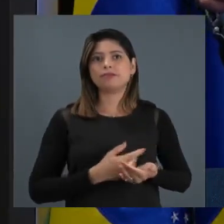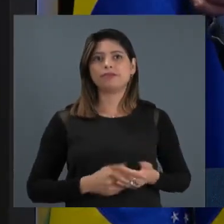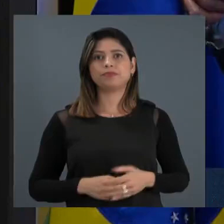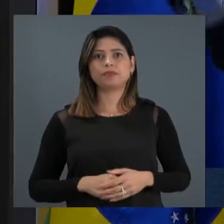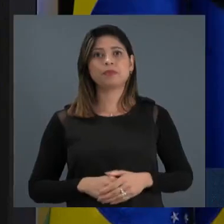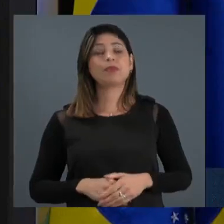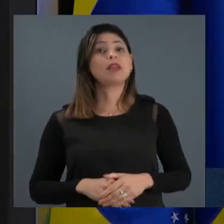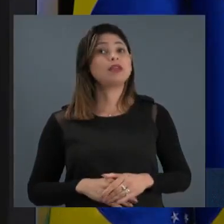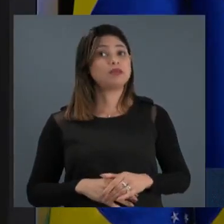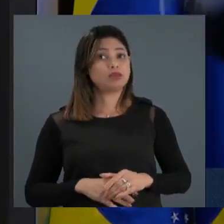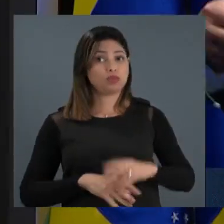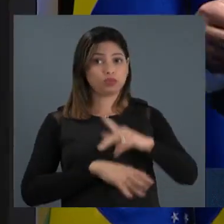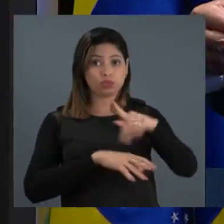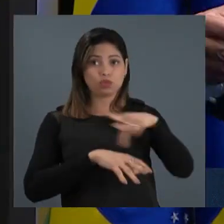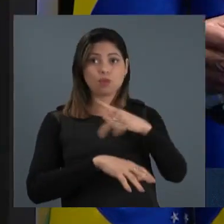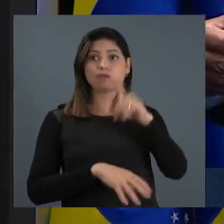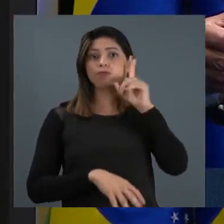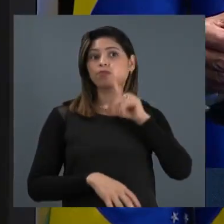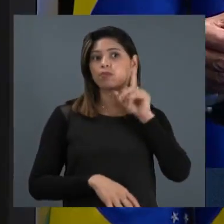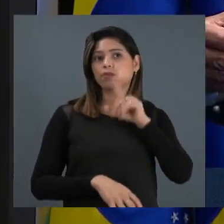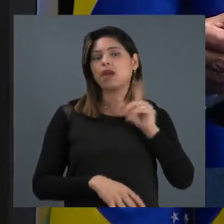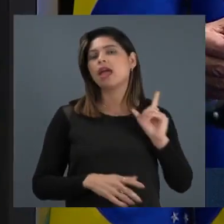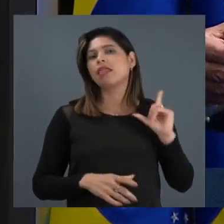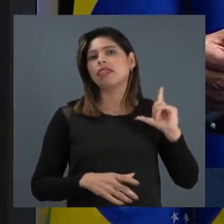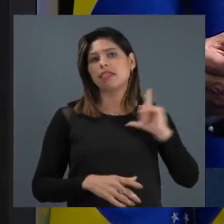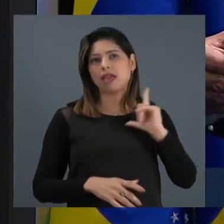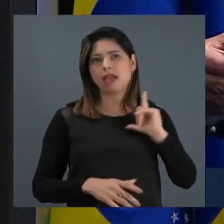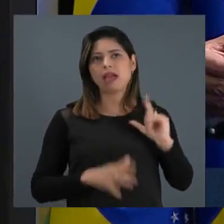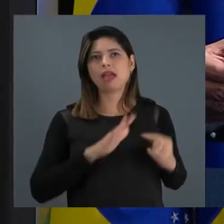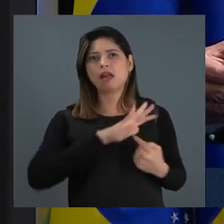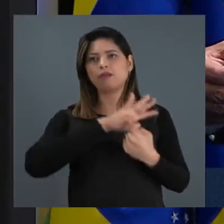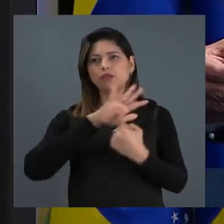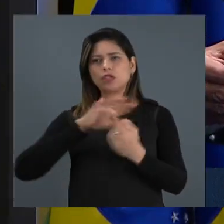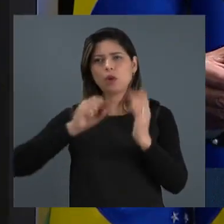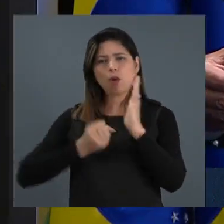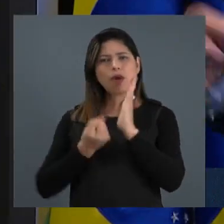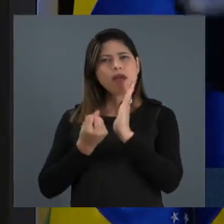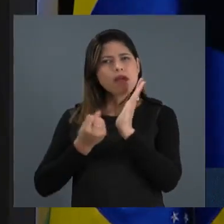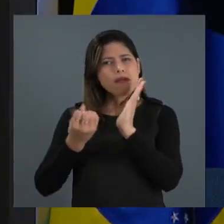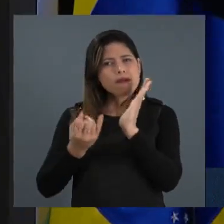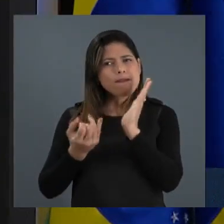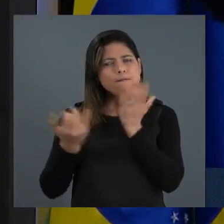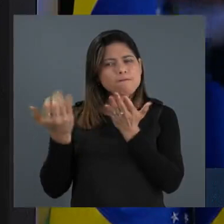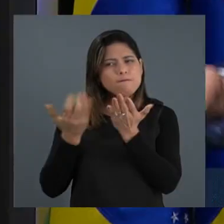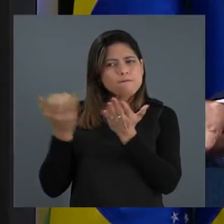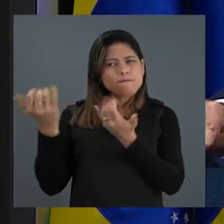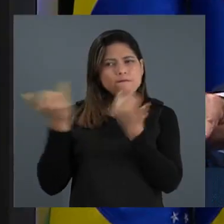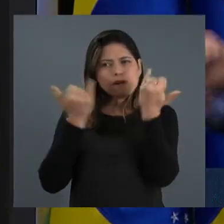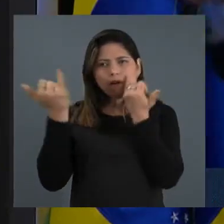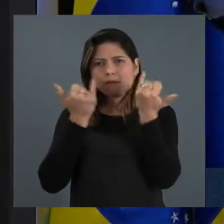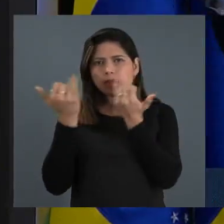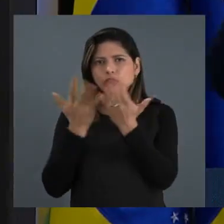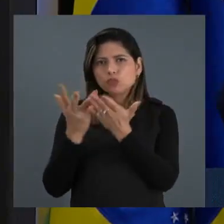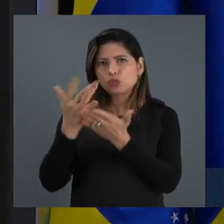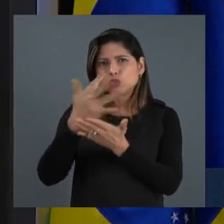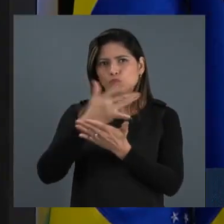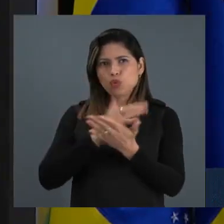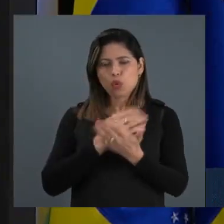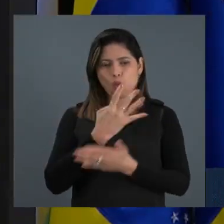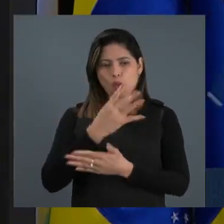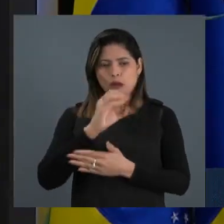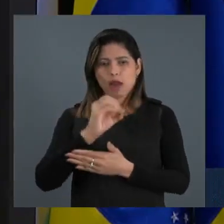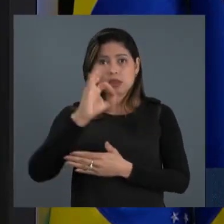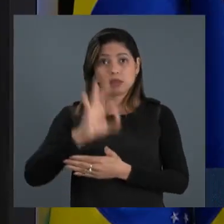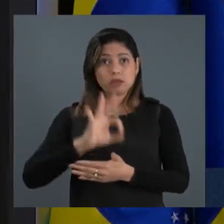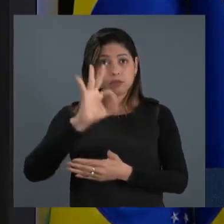Lá nos Estados Unidos, eles têm dados no Ministério do Trabalho com relação a isso. 40% menos ganha funcionário